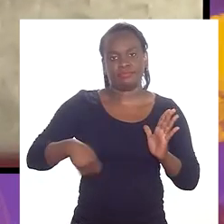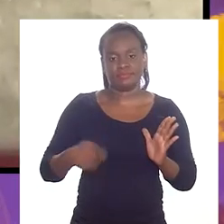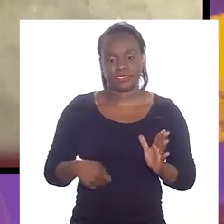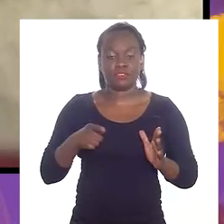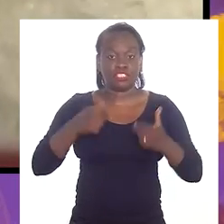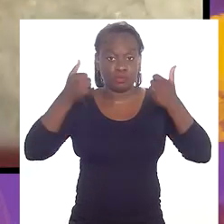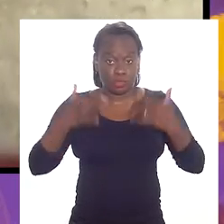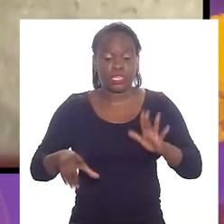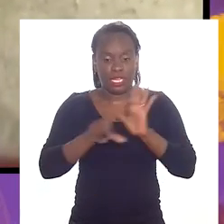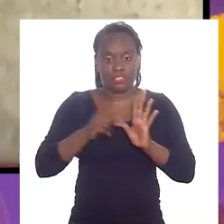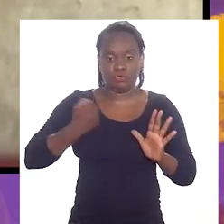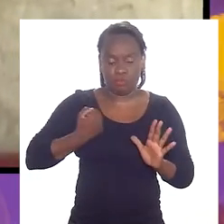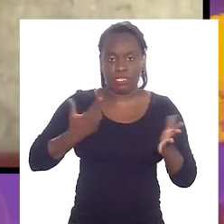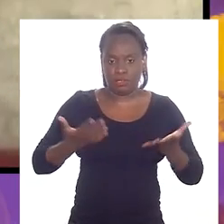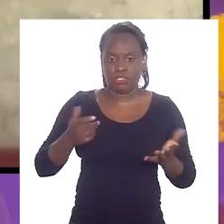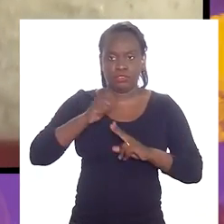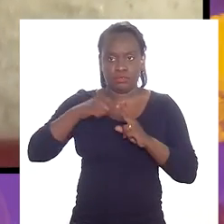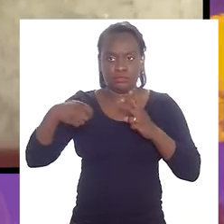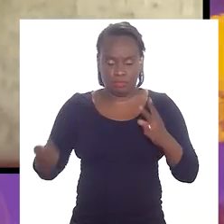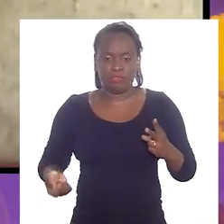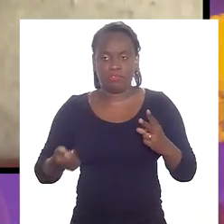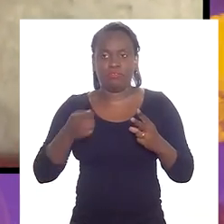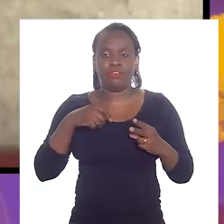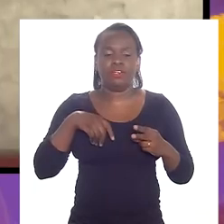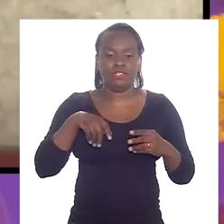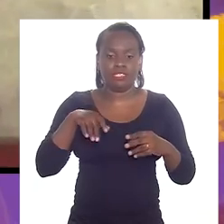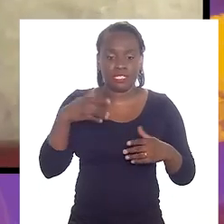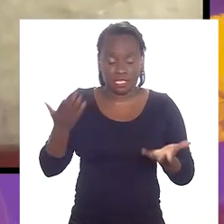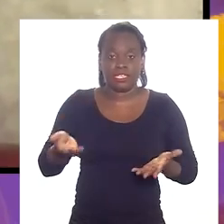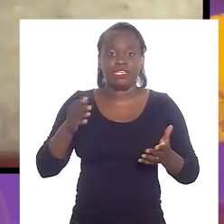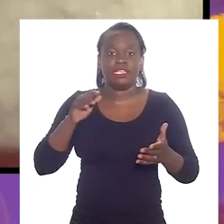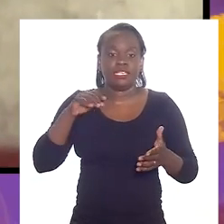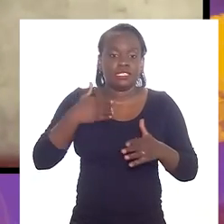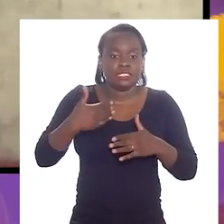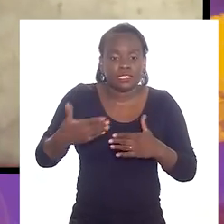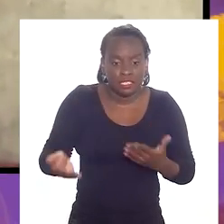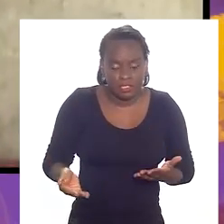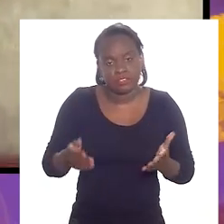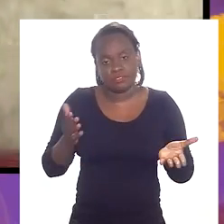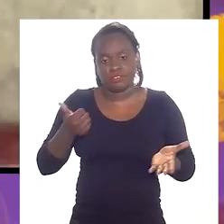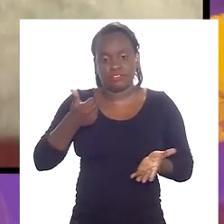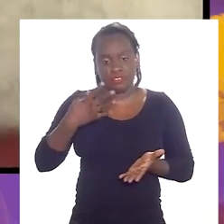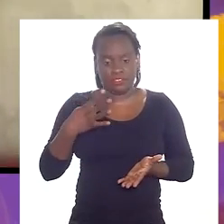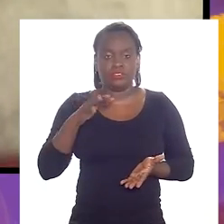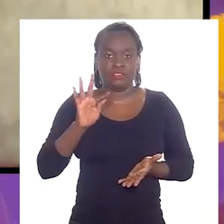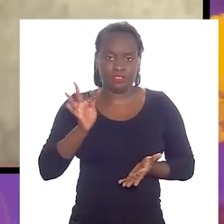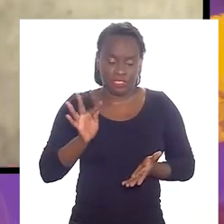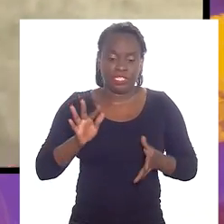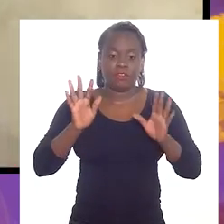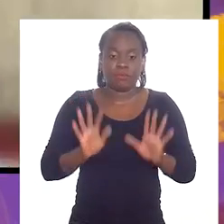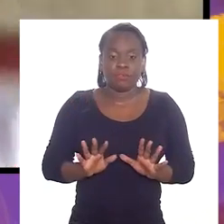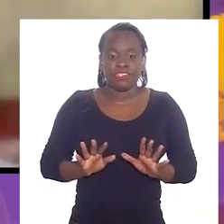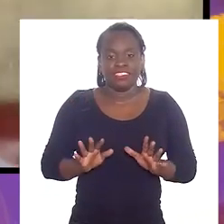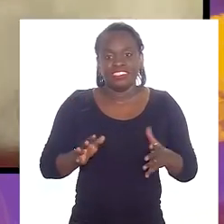você deu até o número da lei agora dois meses até um pouco tardiamente né mas enfim apenas também